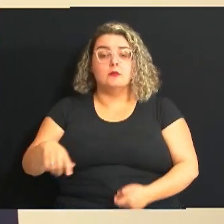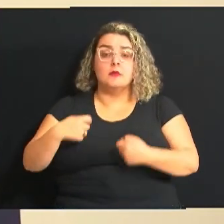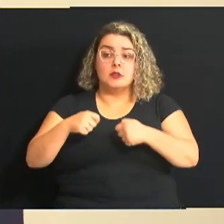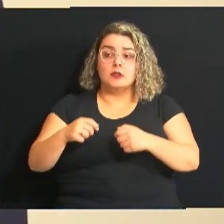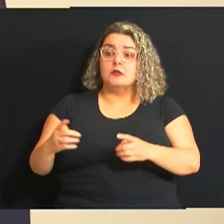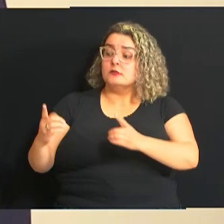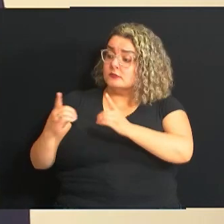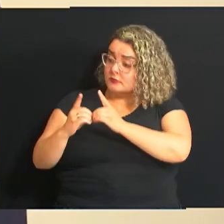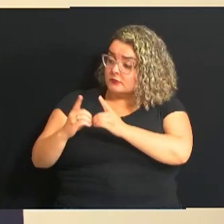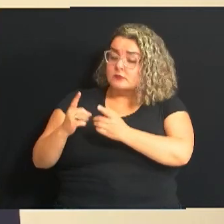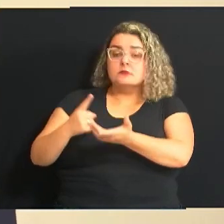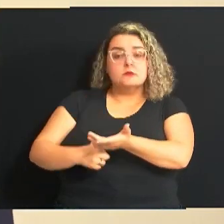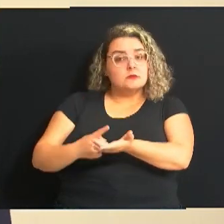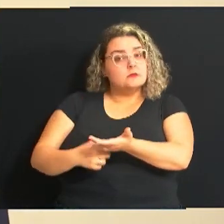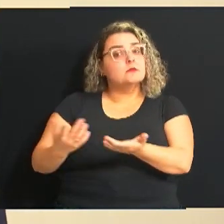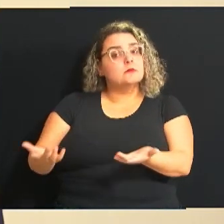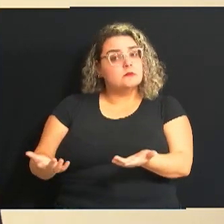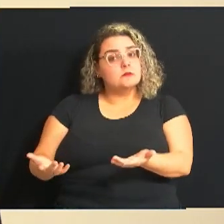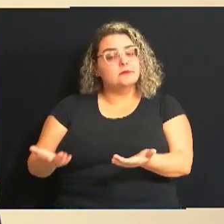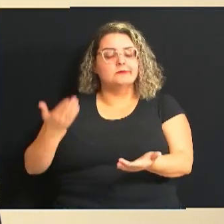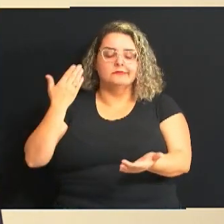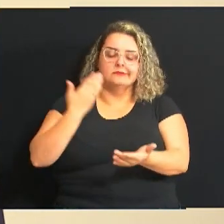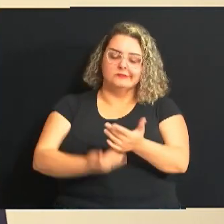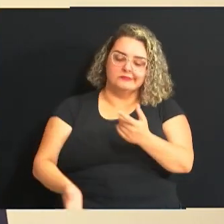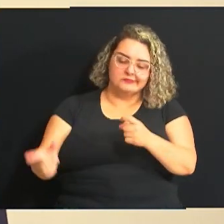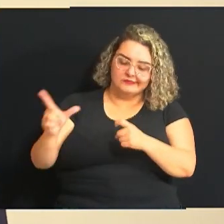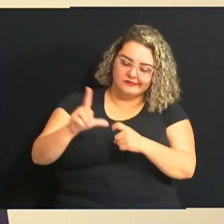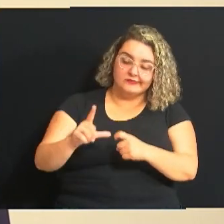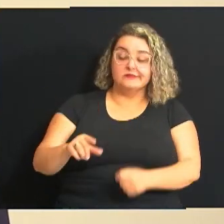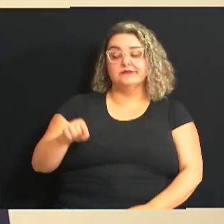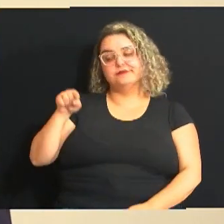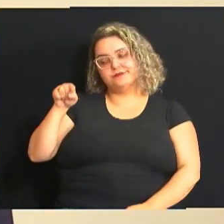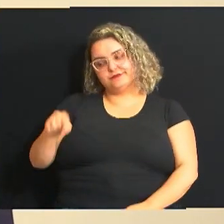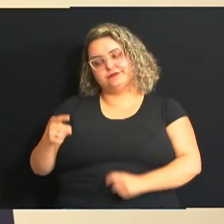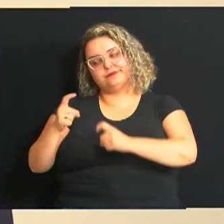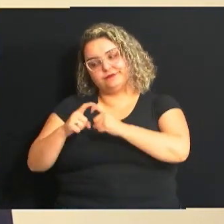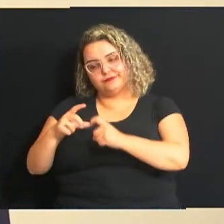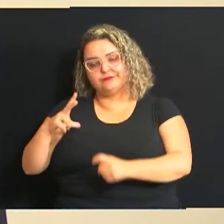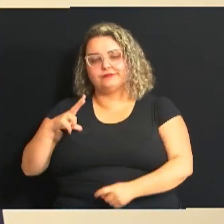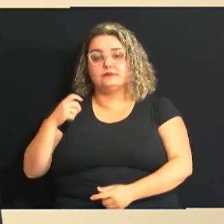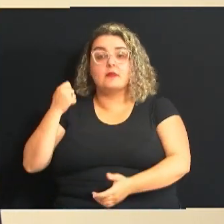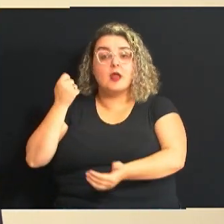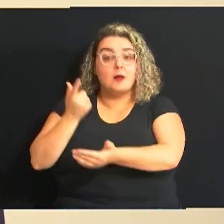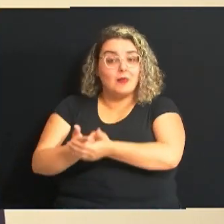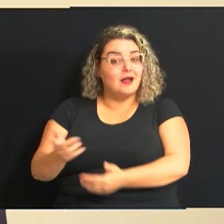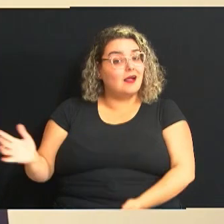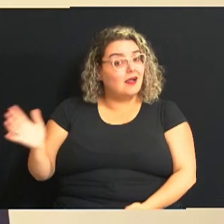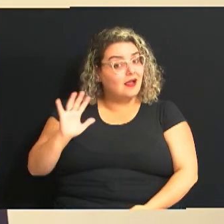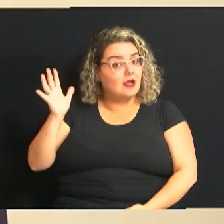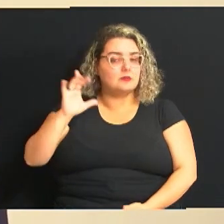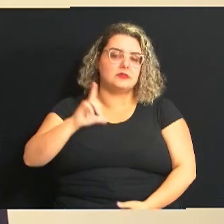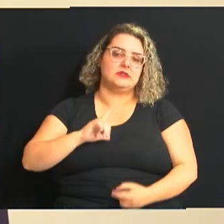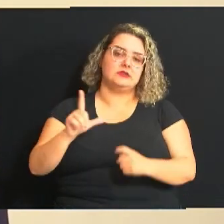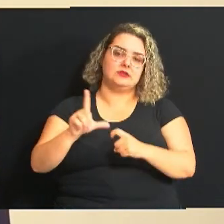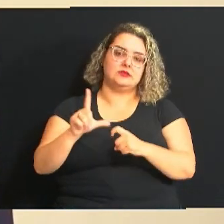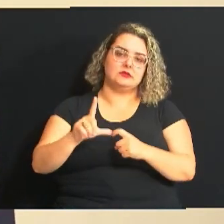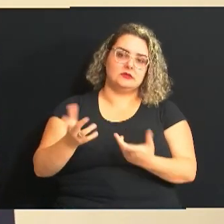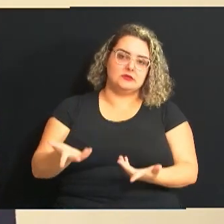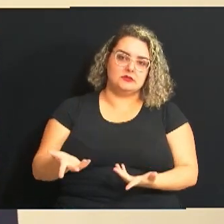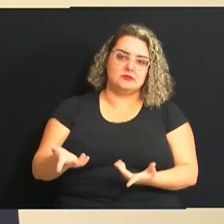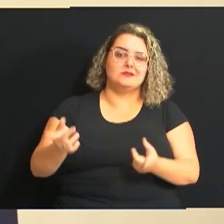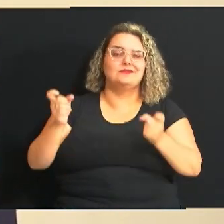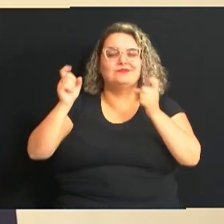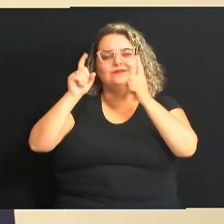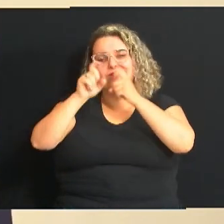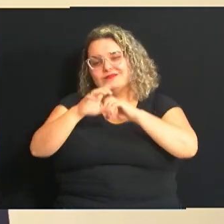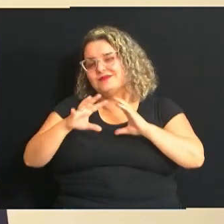consulta e ela não tem essa validade, ela vai num particular, paga uma consulta para poder ter esse laudo. Então essa acaba dificultando todas